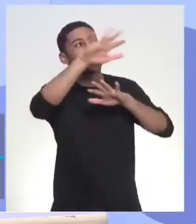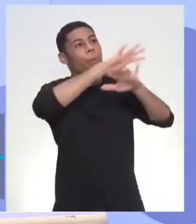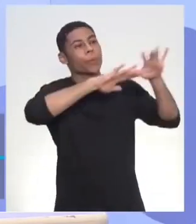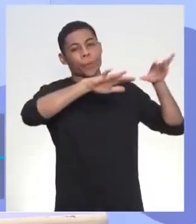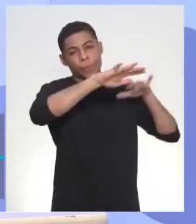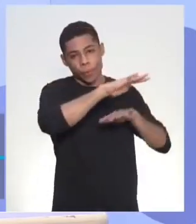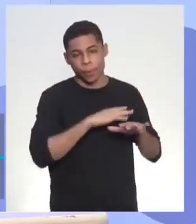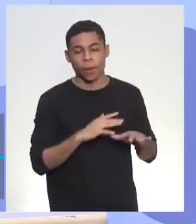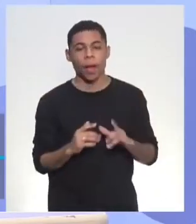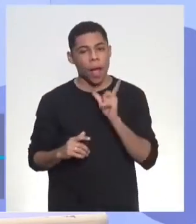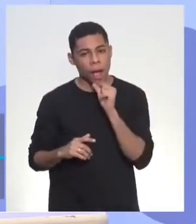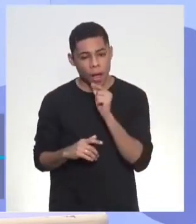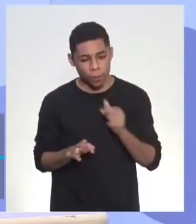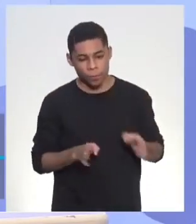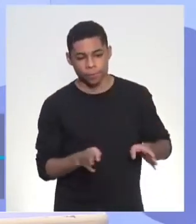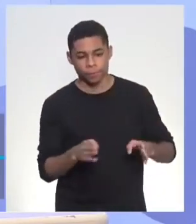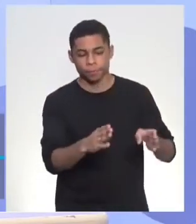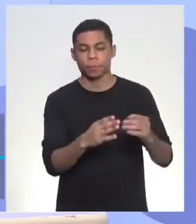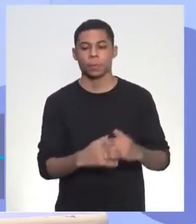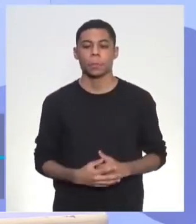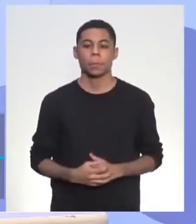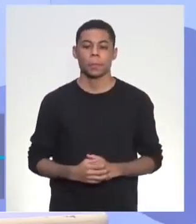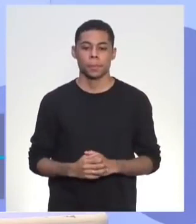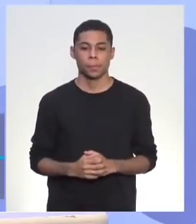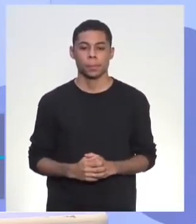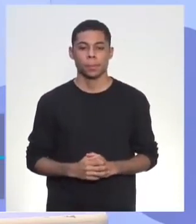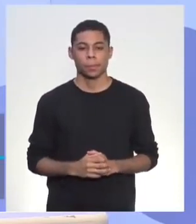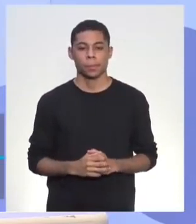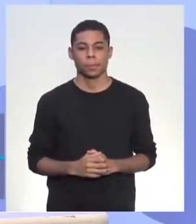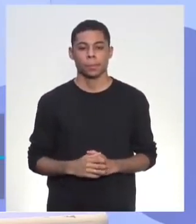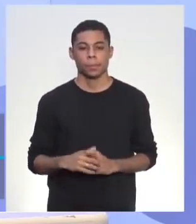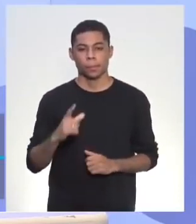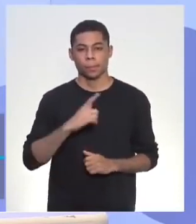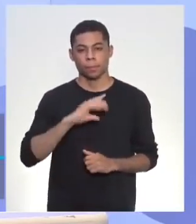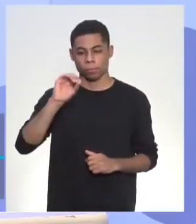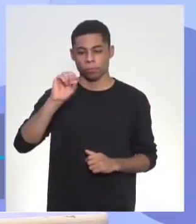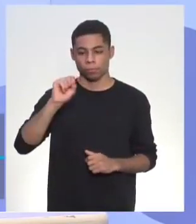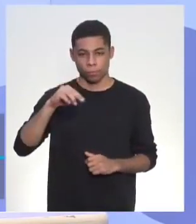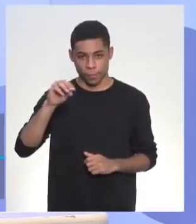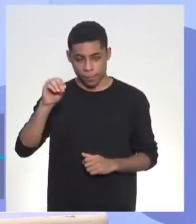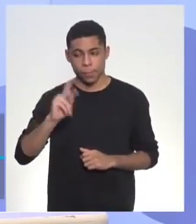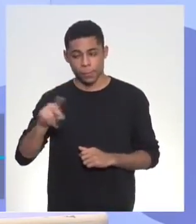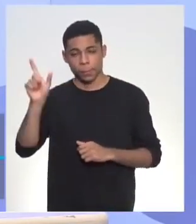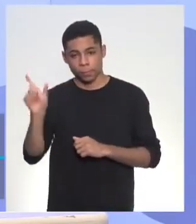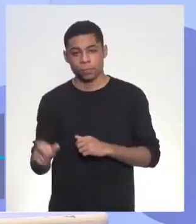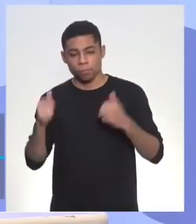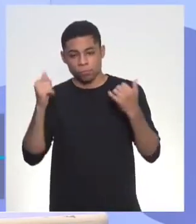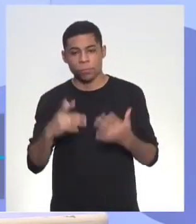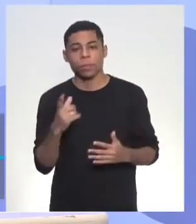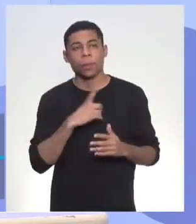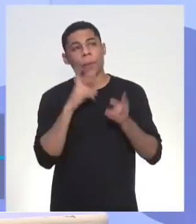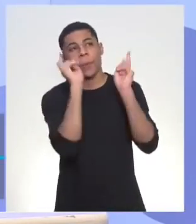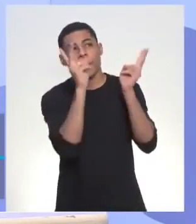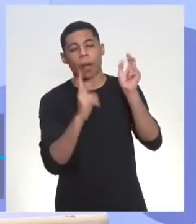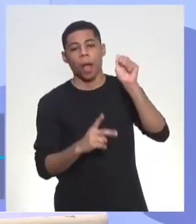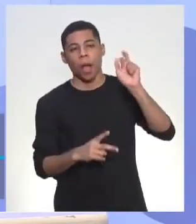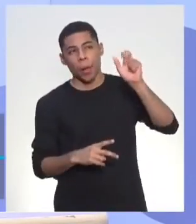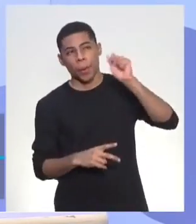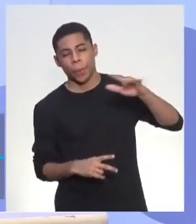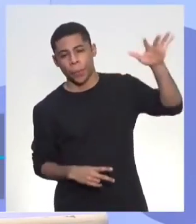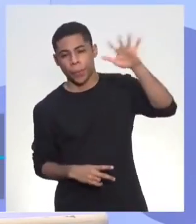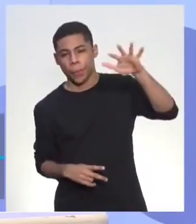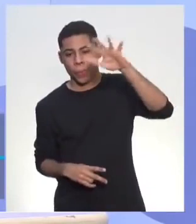e hídrica, poluição das águas, né? Também o professor Cosmo comentou poluição presente no ar e nas